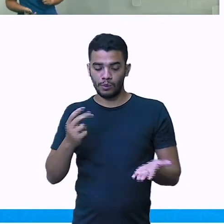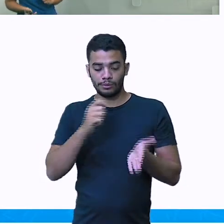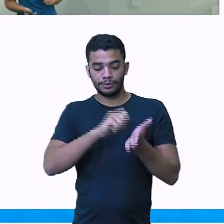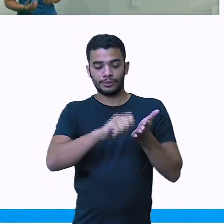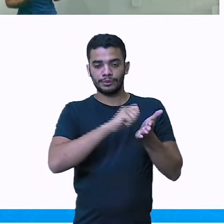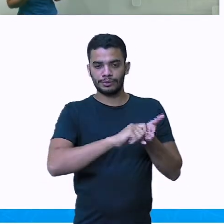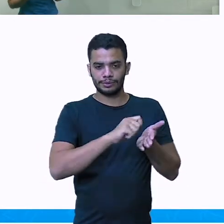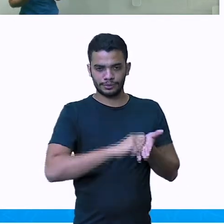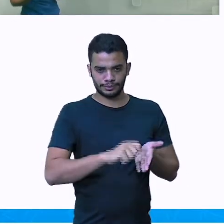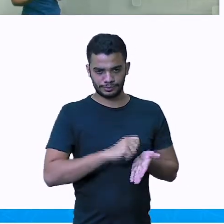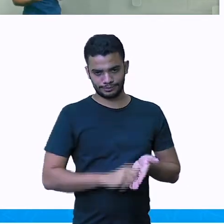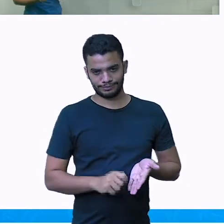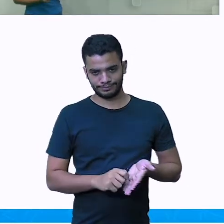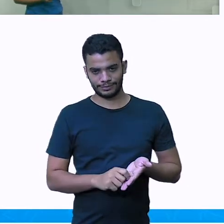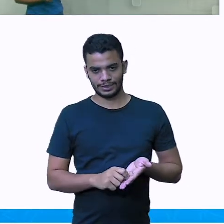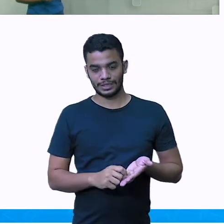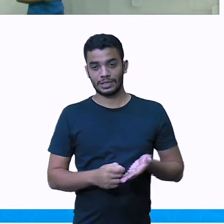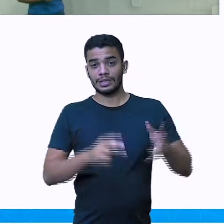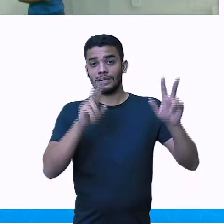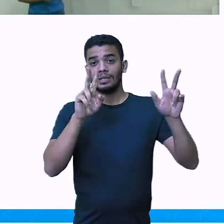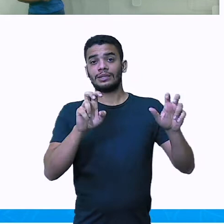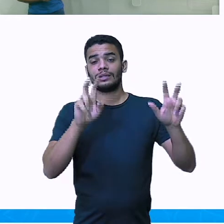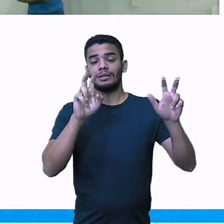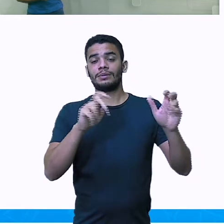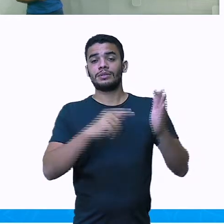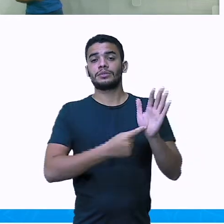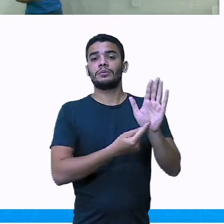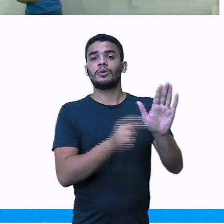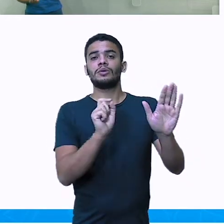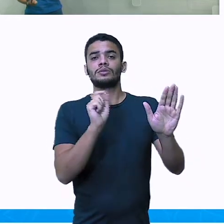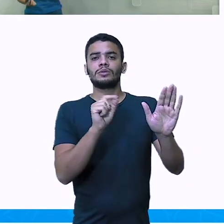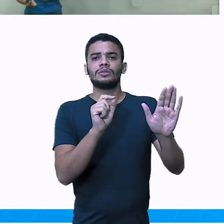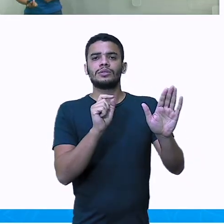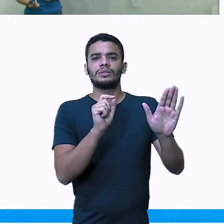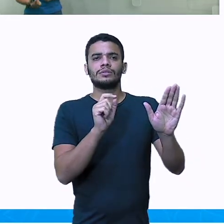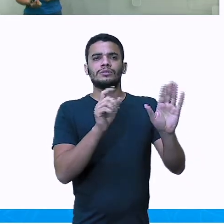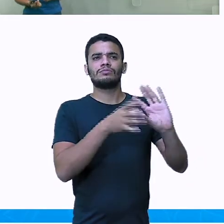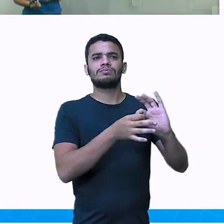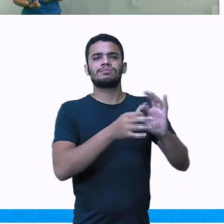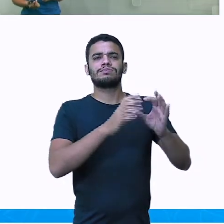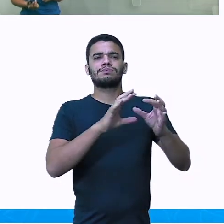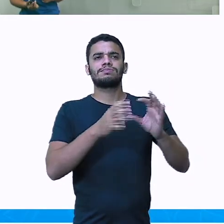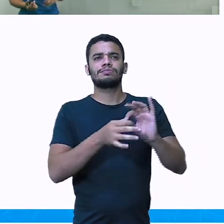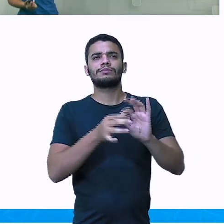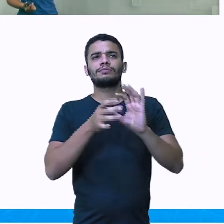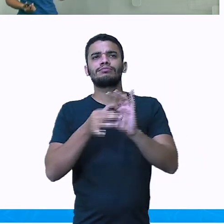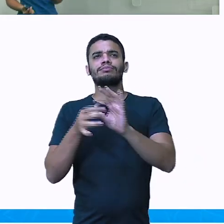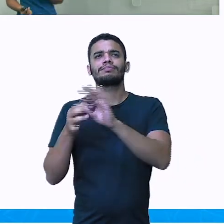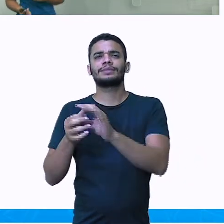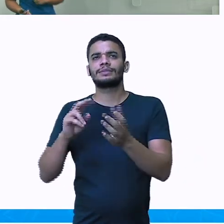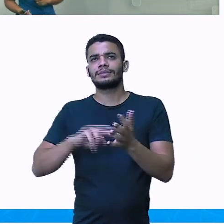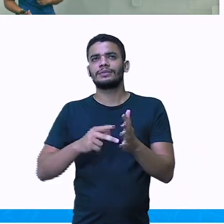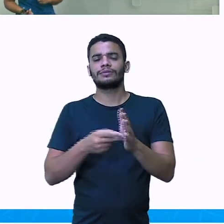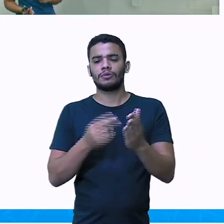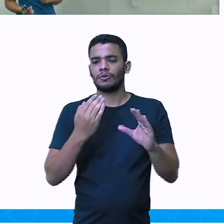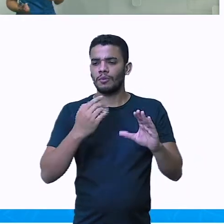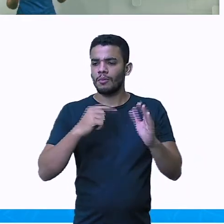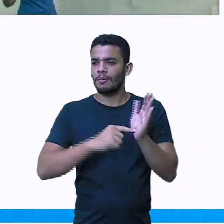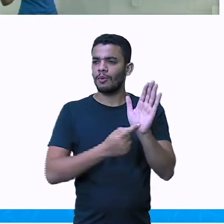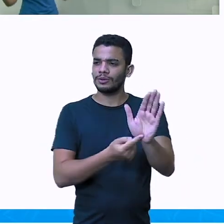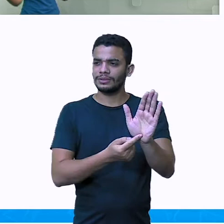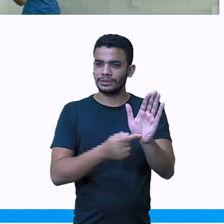do texto é o assunto a que aquele texto se refere, é o assunto principal do texto. E o